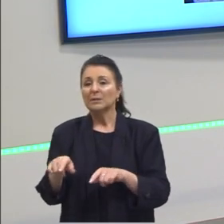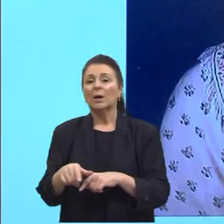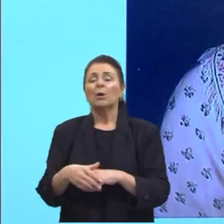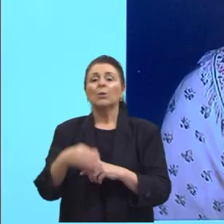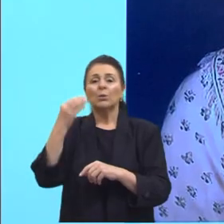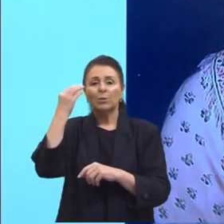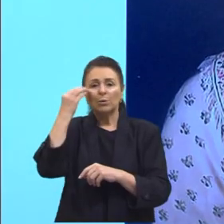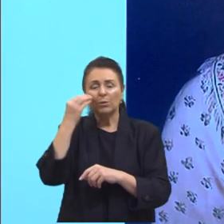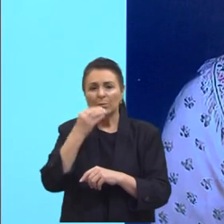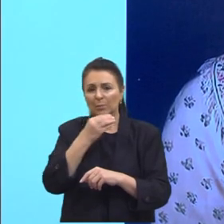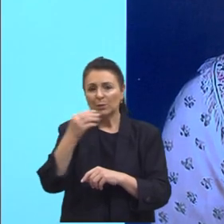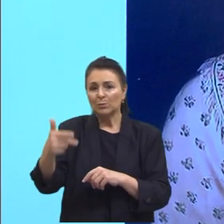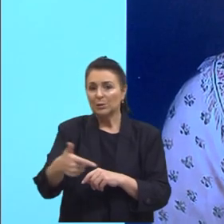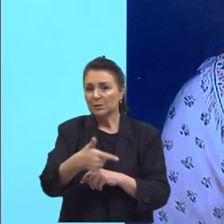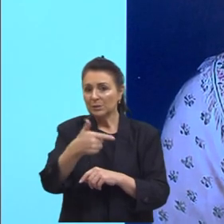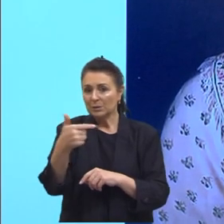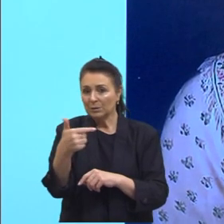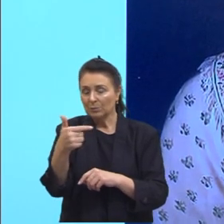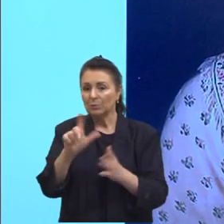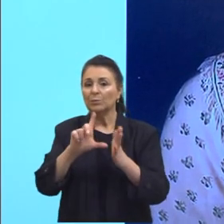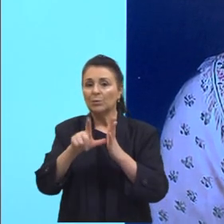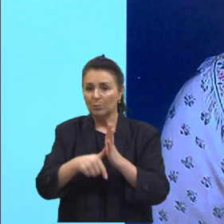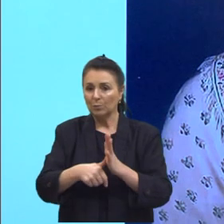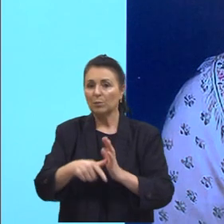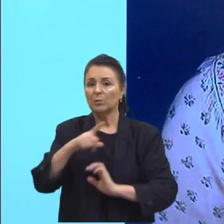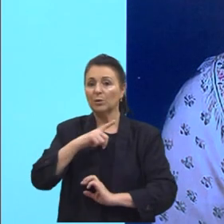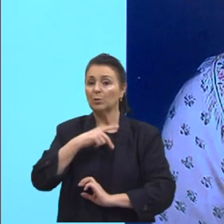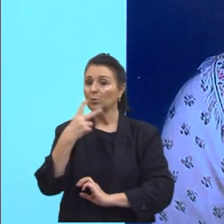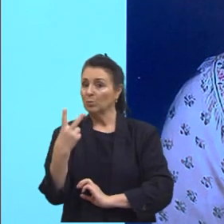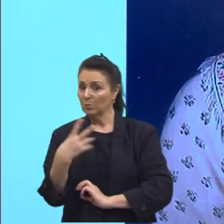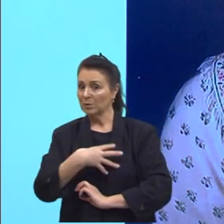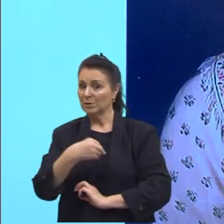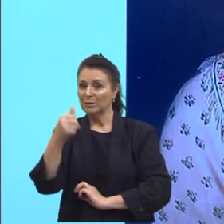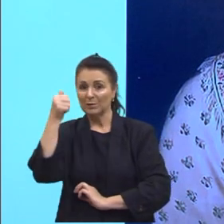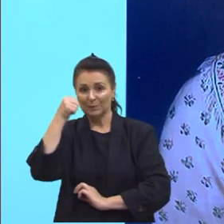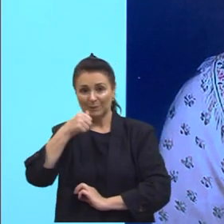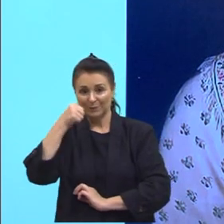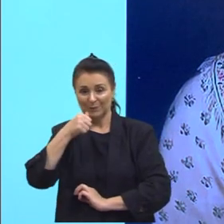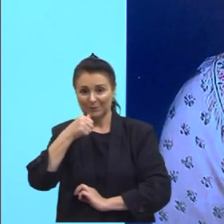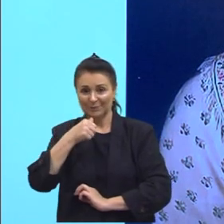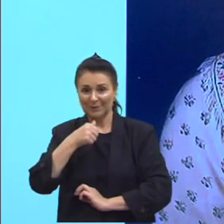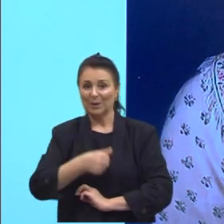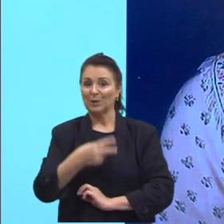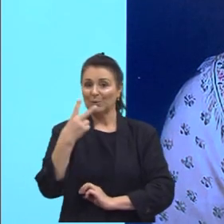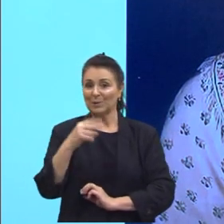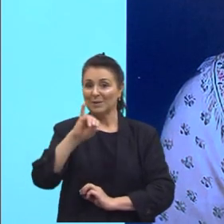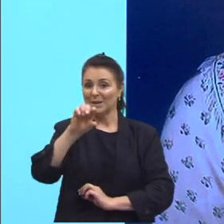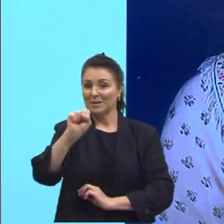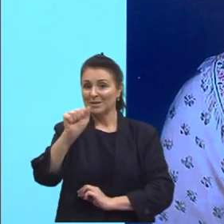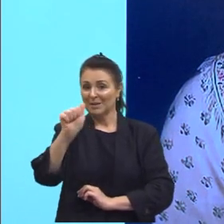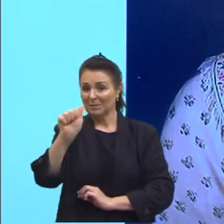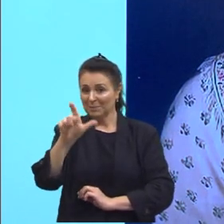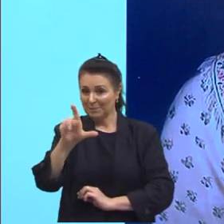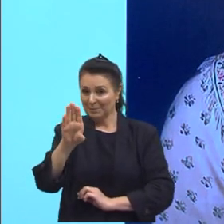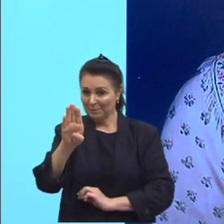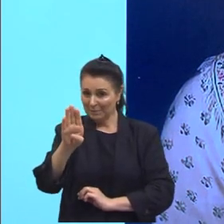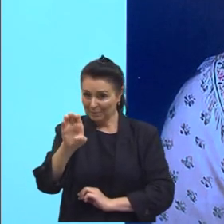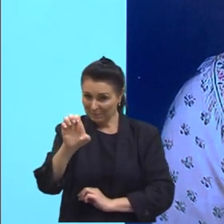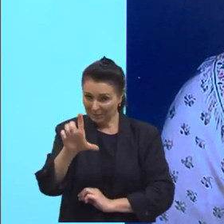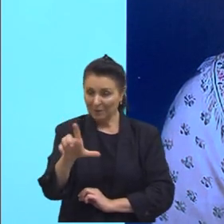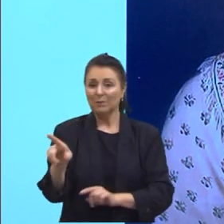duas filhas né Princesa Isabel e a Leopoldina em homenagem aí a vó dele